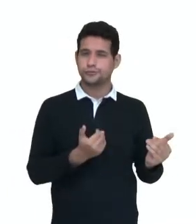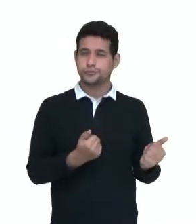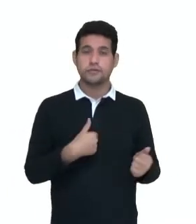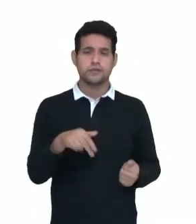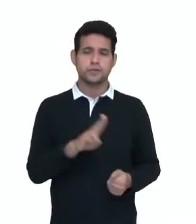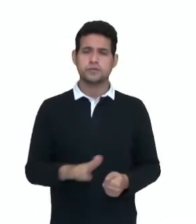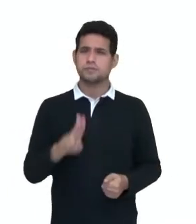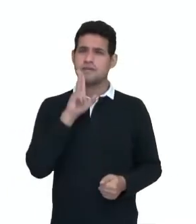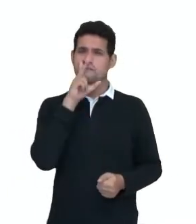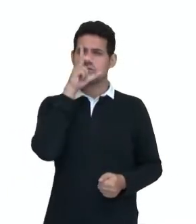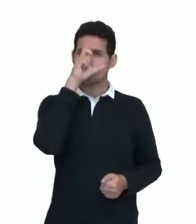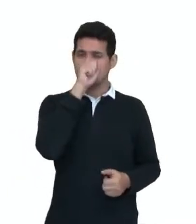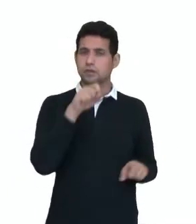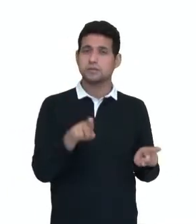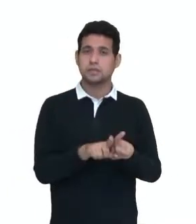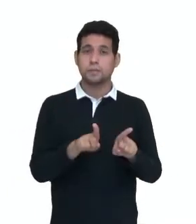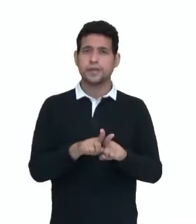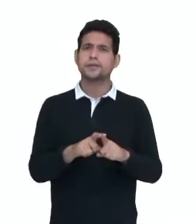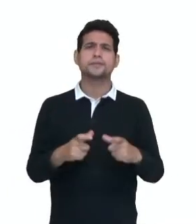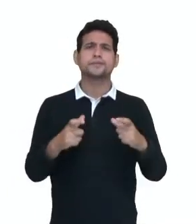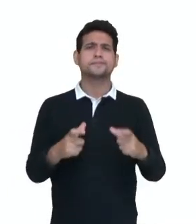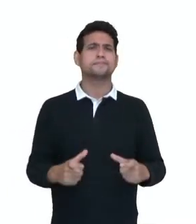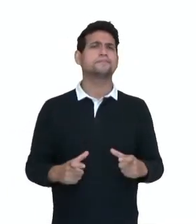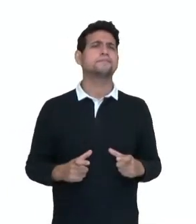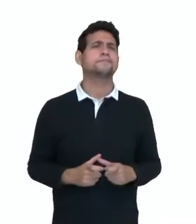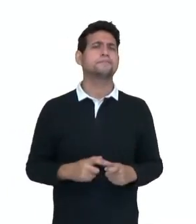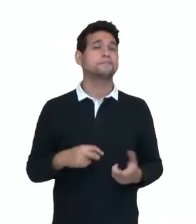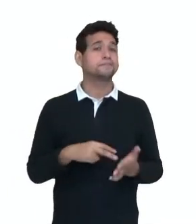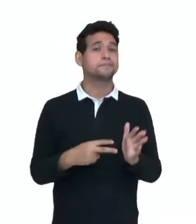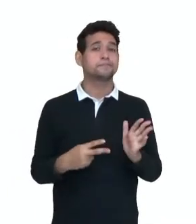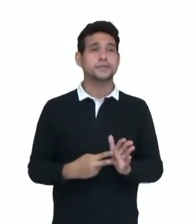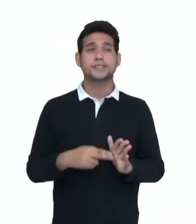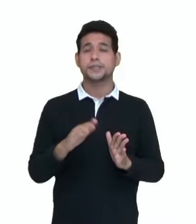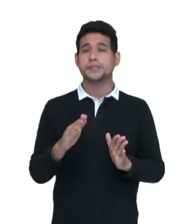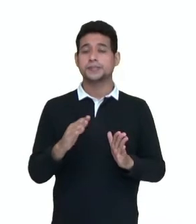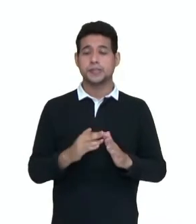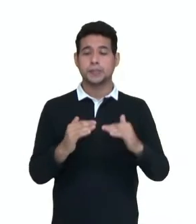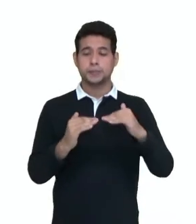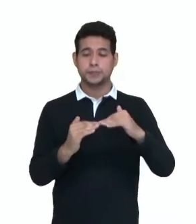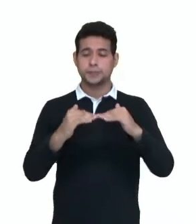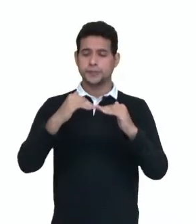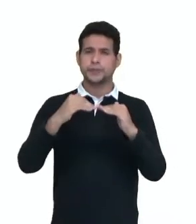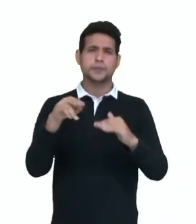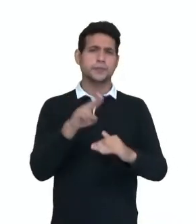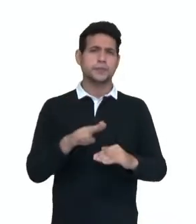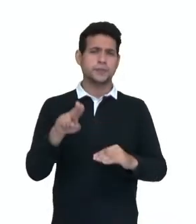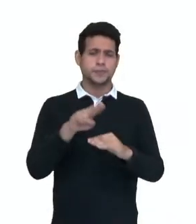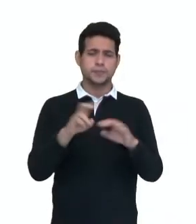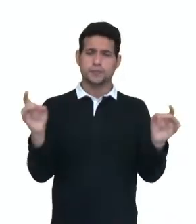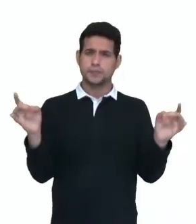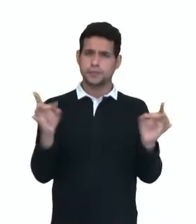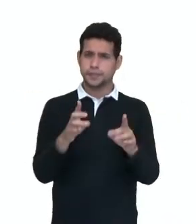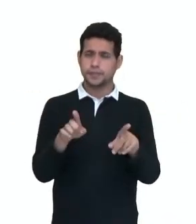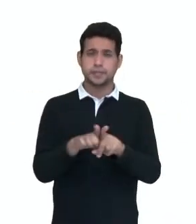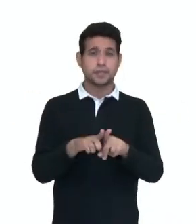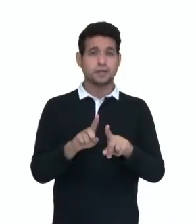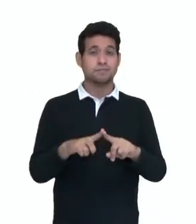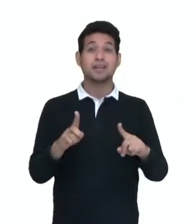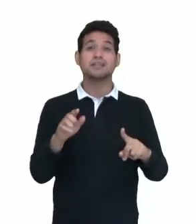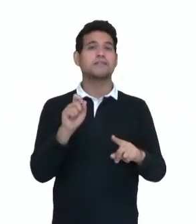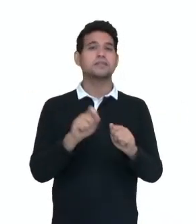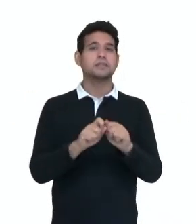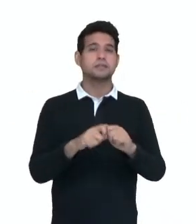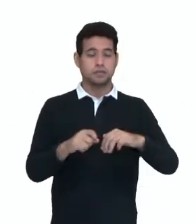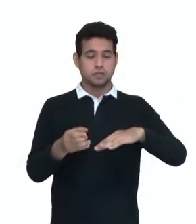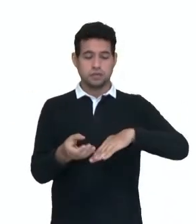força maior neste barril, porque ele está, né, elevando, está utilizando ali, né, esse plano inclinado, só que está subindo ali o